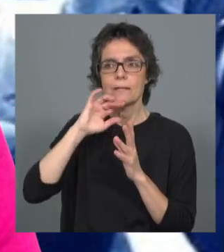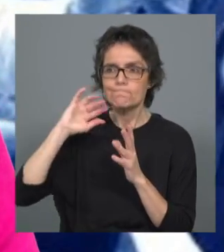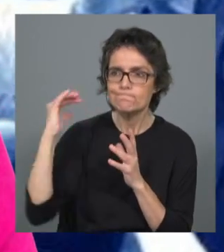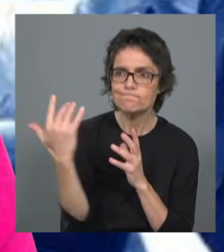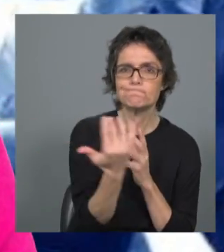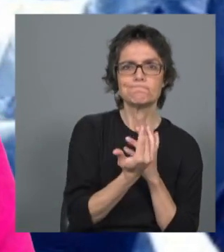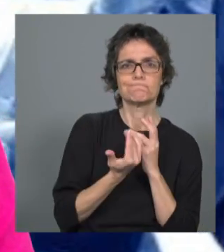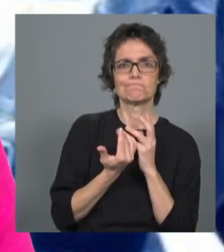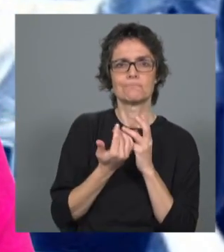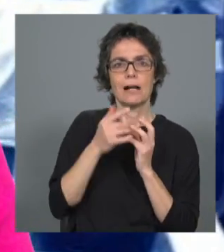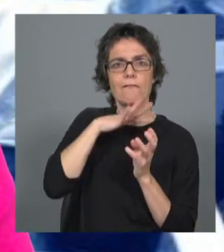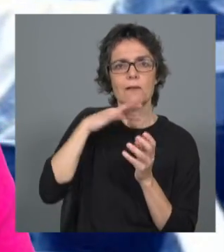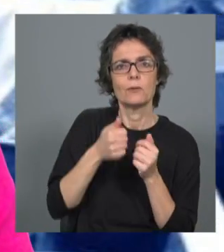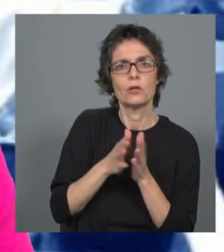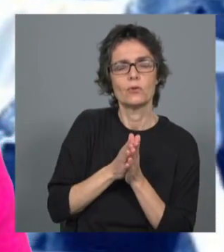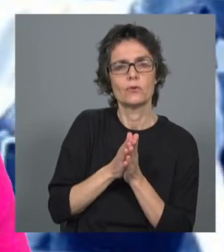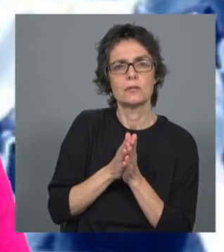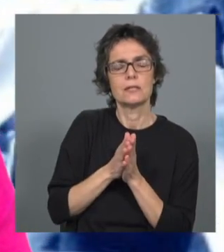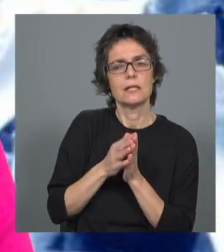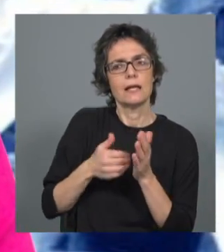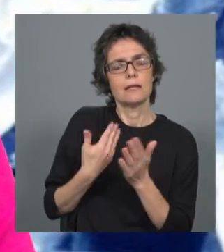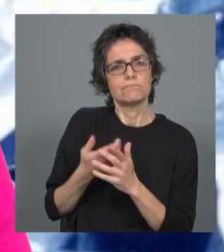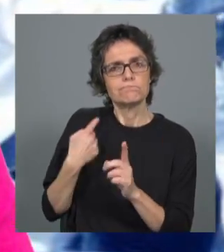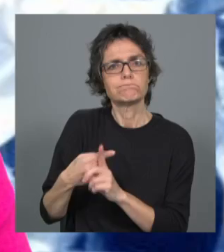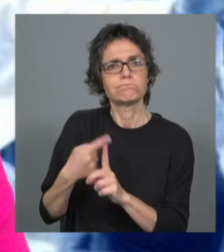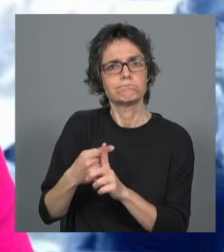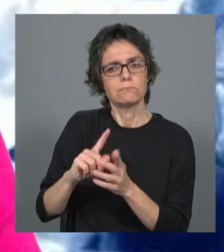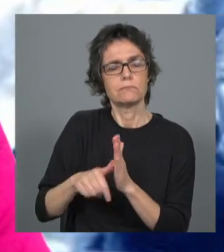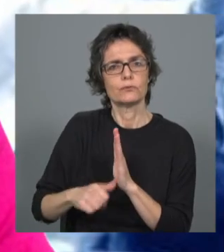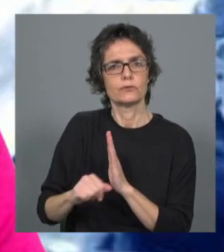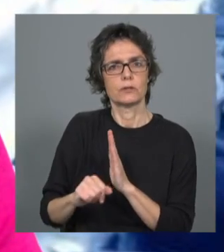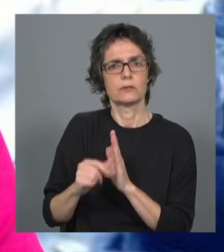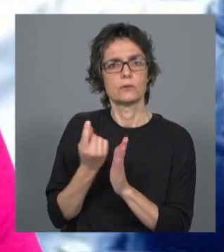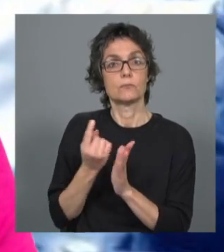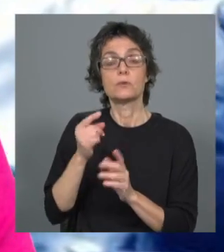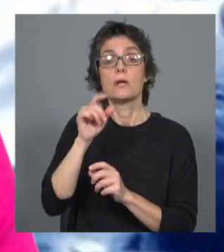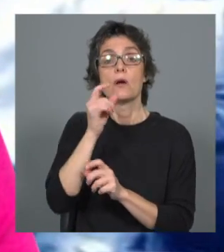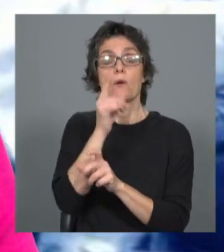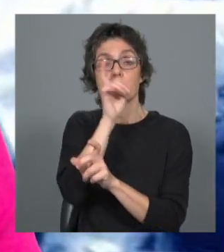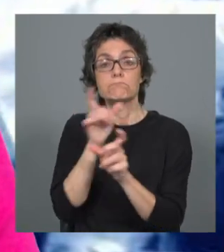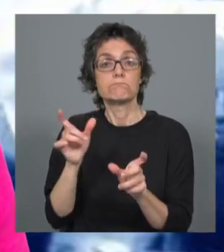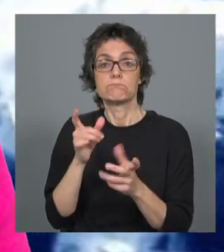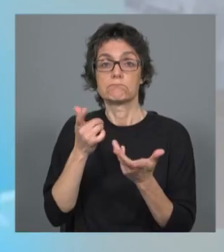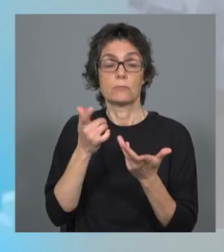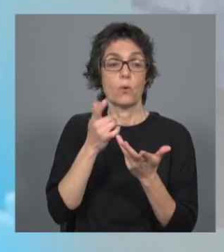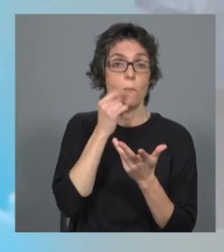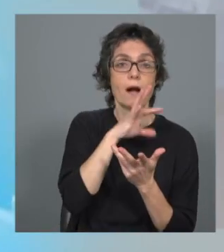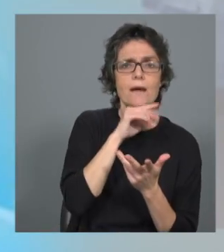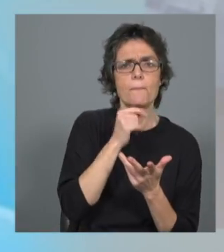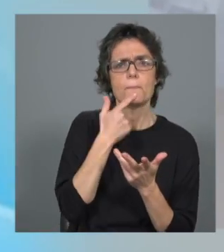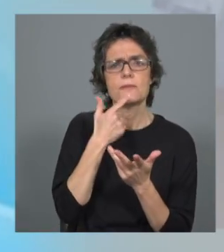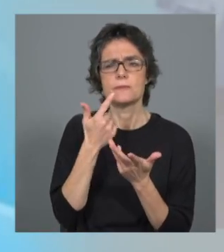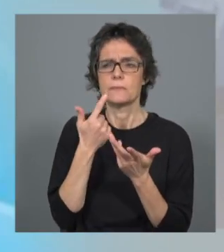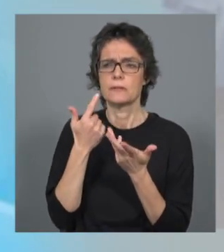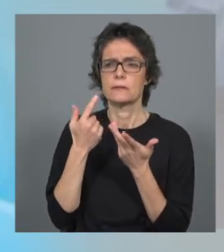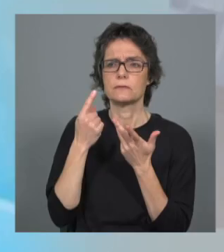os seus frutos e até os pais compreenderem um bocadinho qual é a nossa marca e a nossa diferença. E, sobretudo, queremos muito